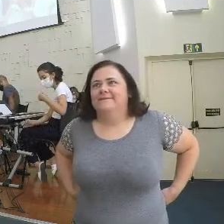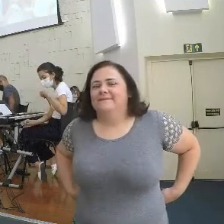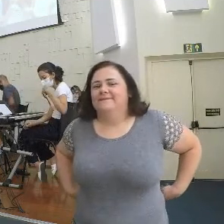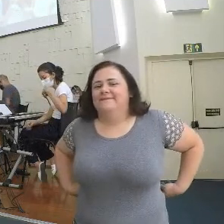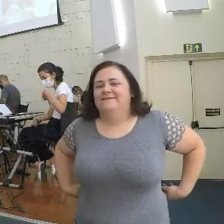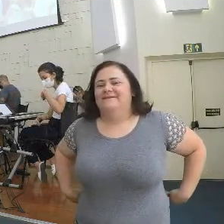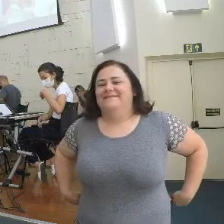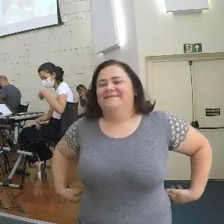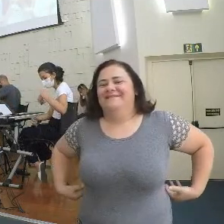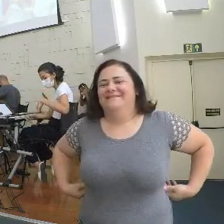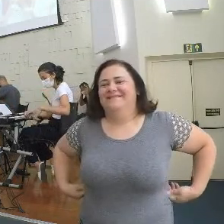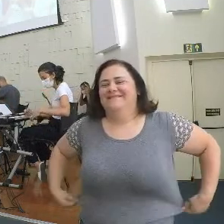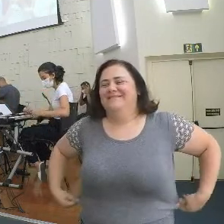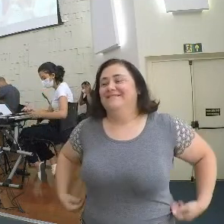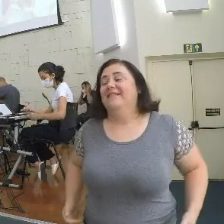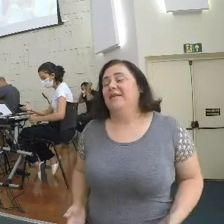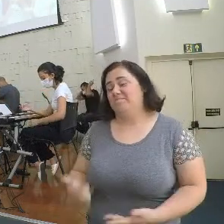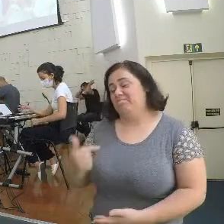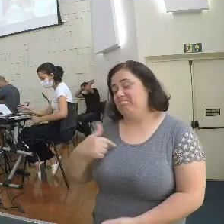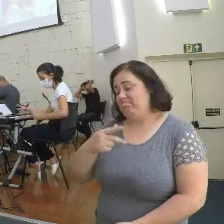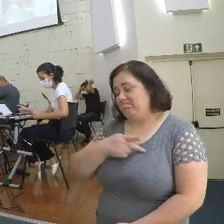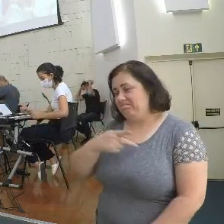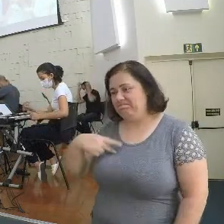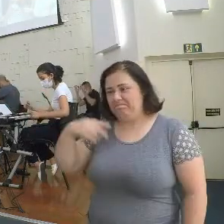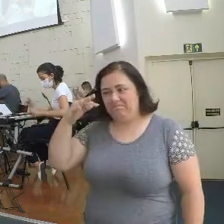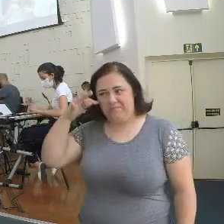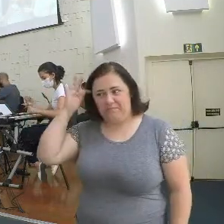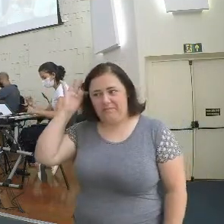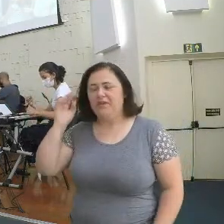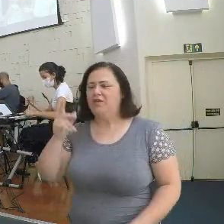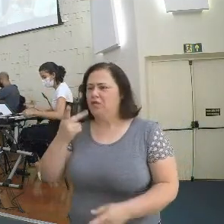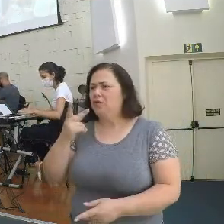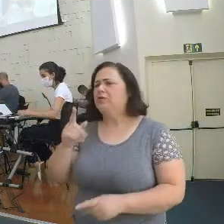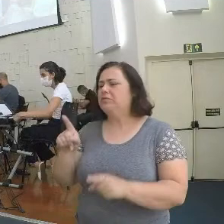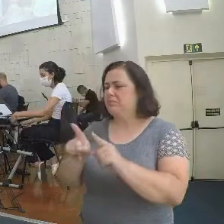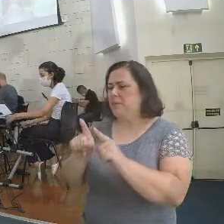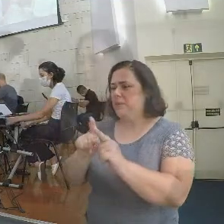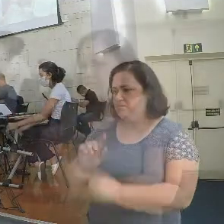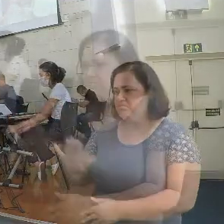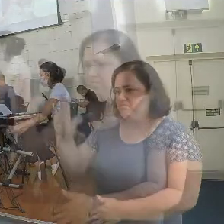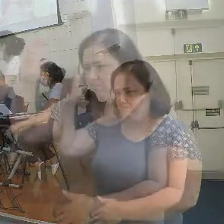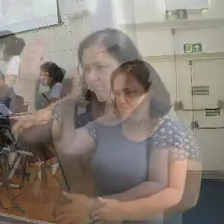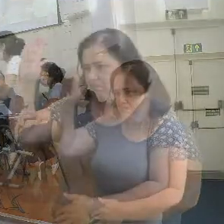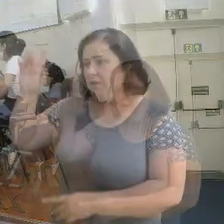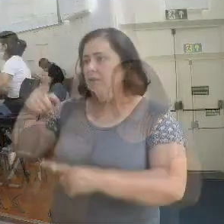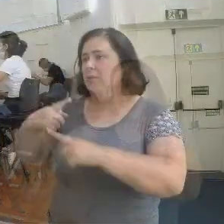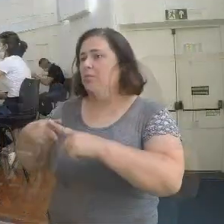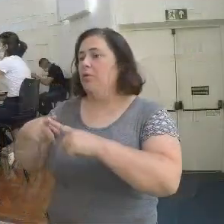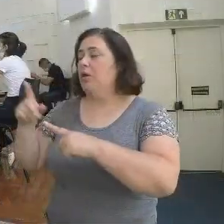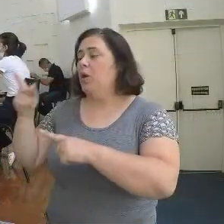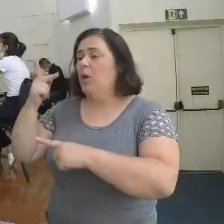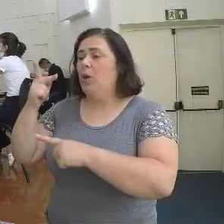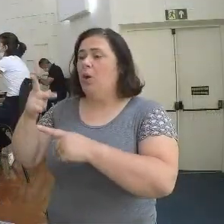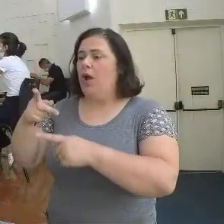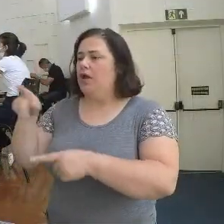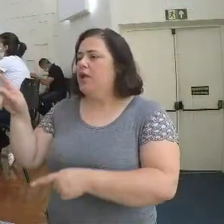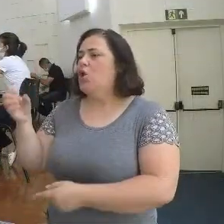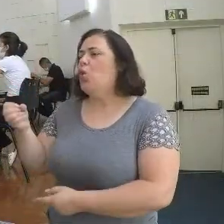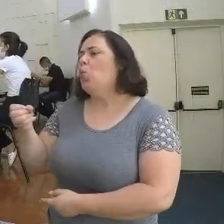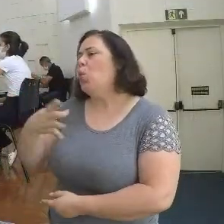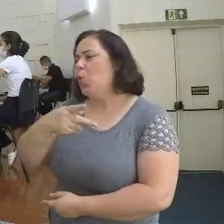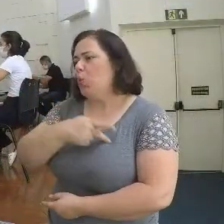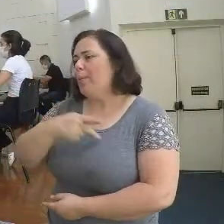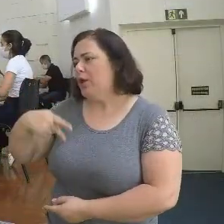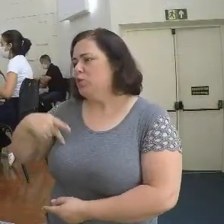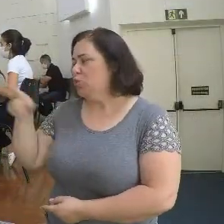Meus irmãos, eu também levantei a mão quando o pastor Igor nos questionou sobre gratidão ao